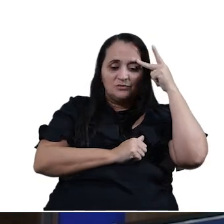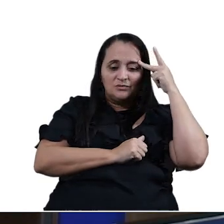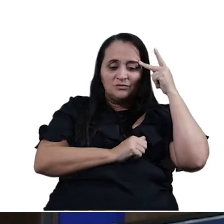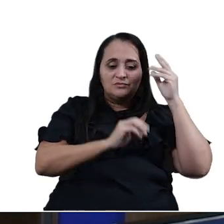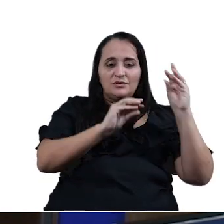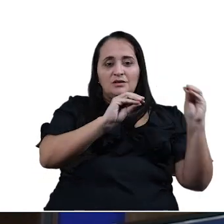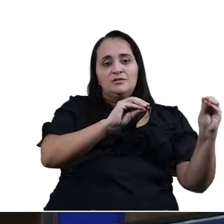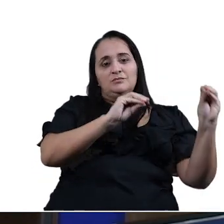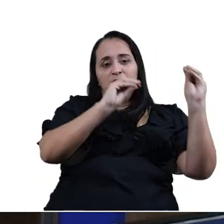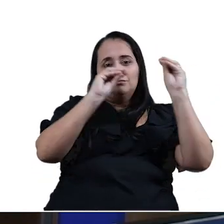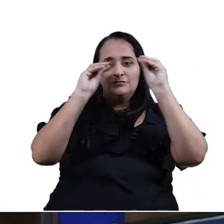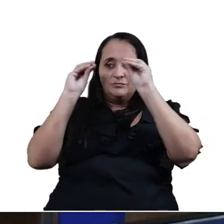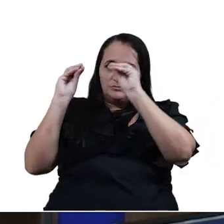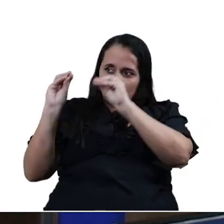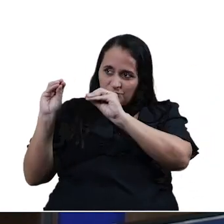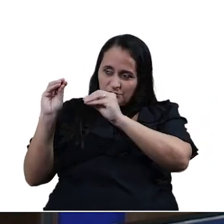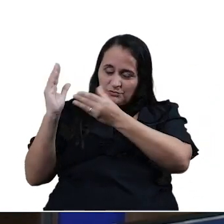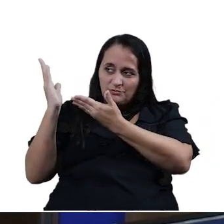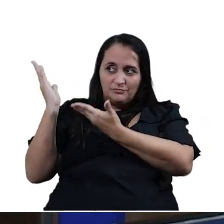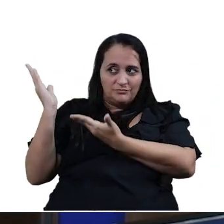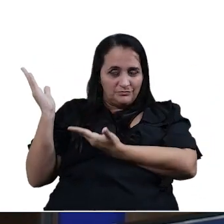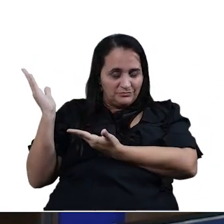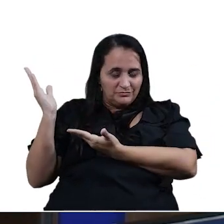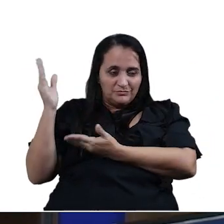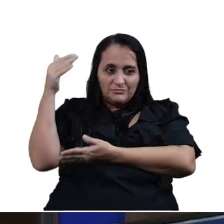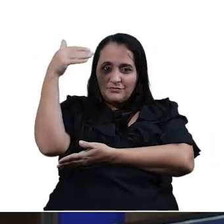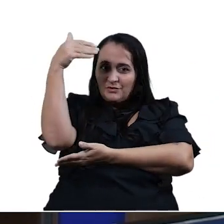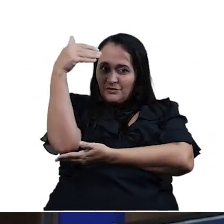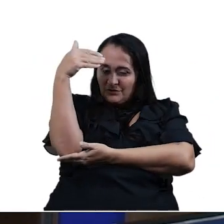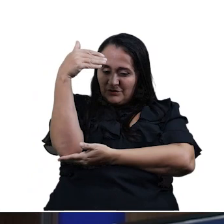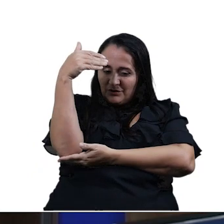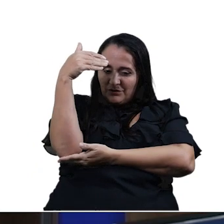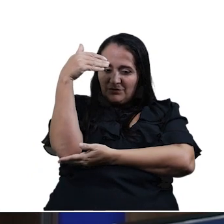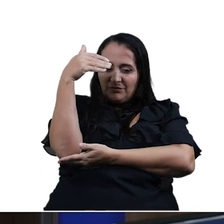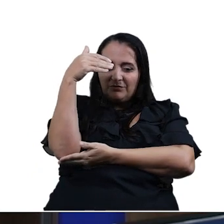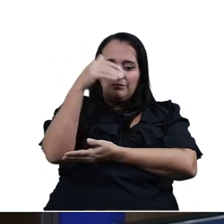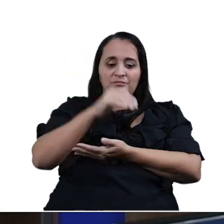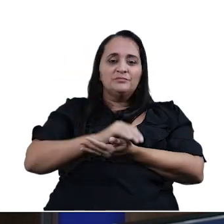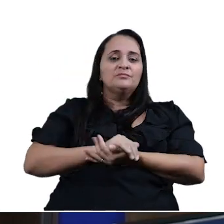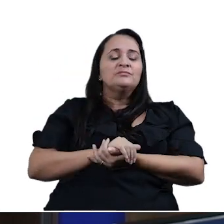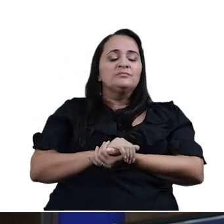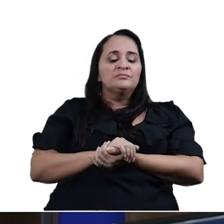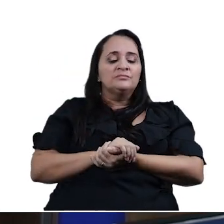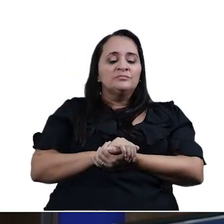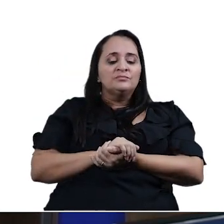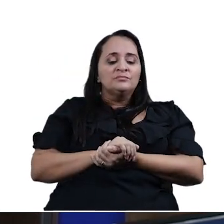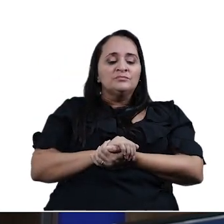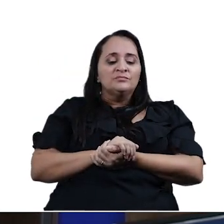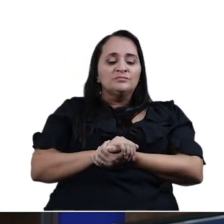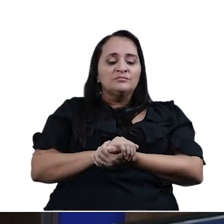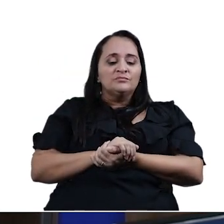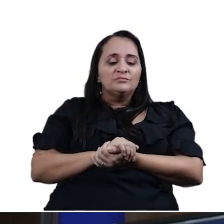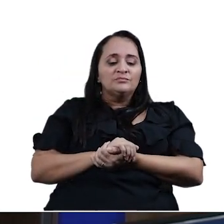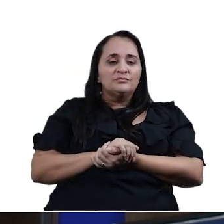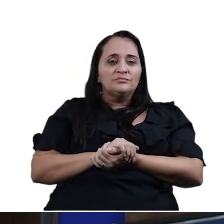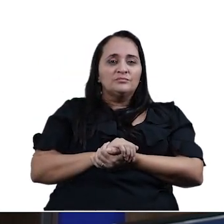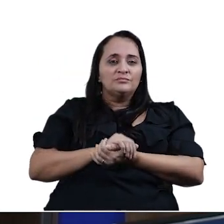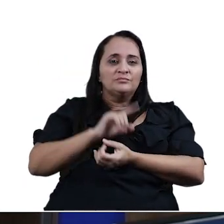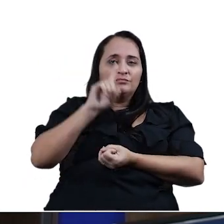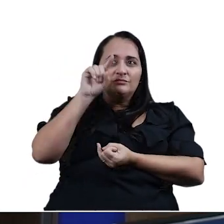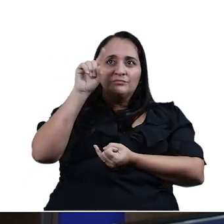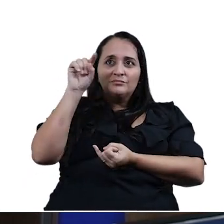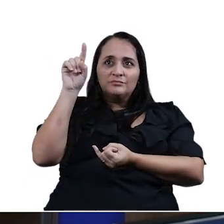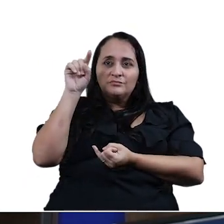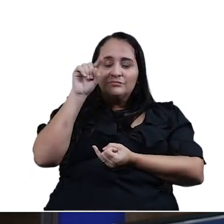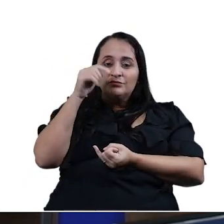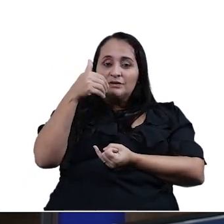este hotel. 1, 2, 3, 4, 5, 6,